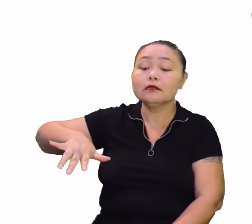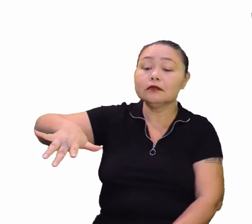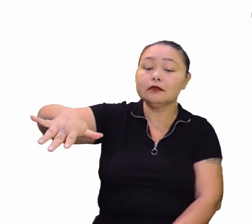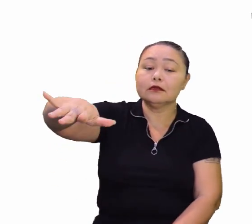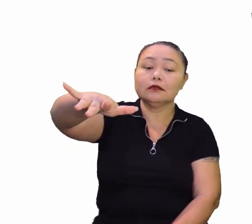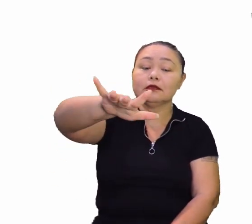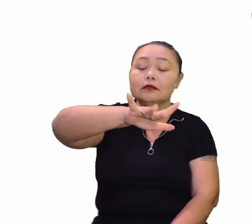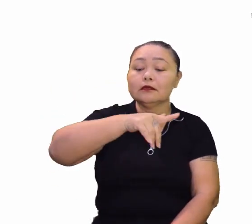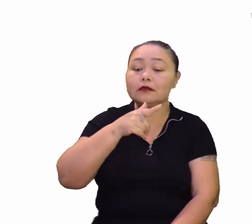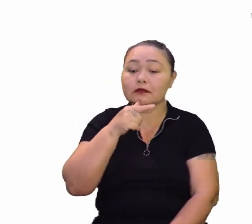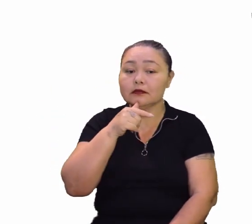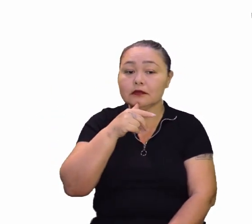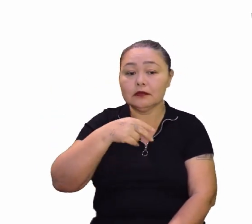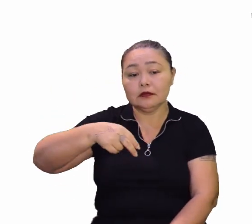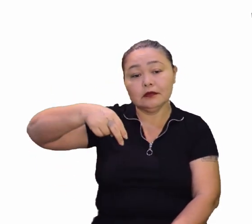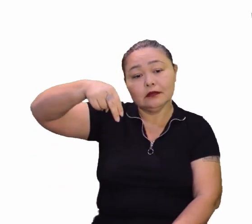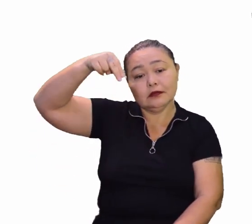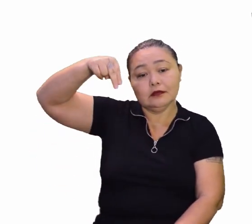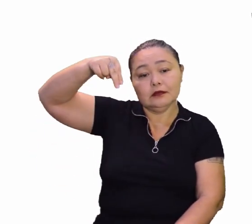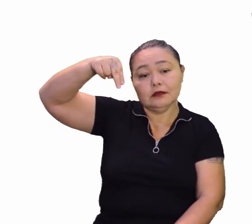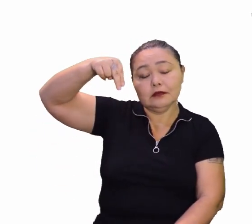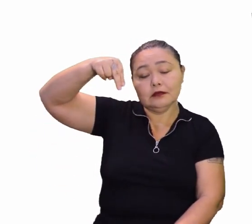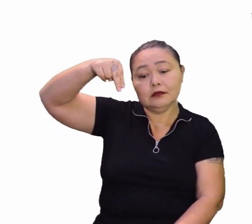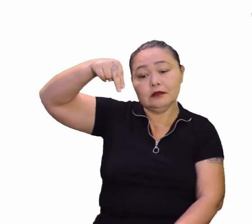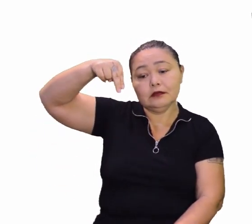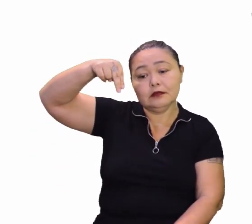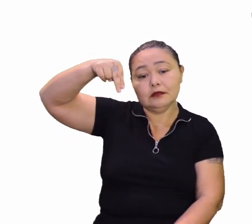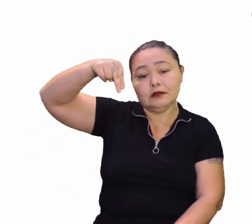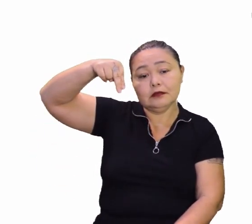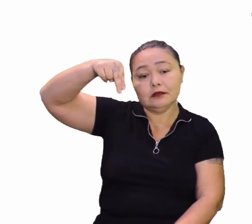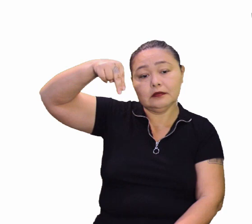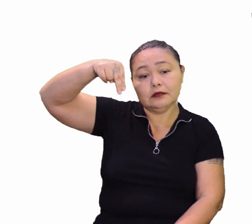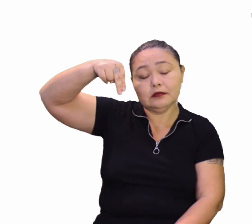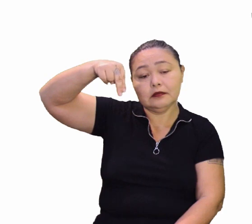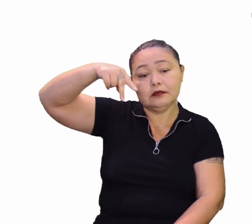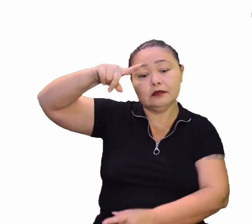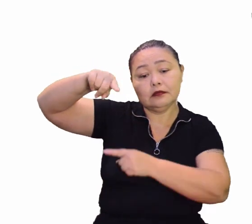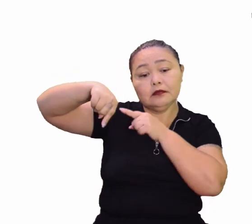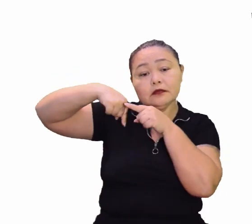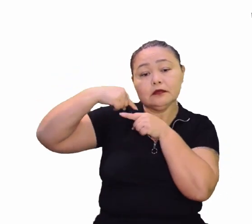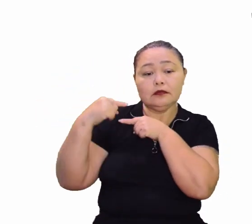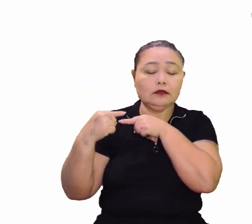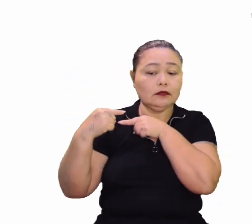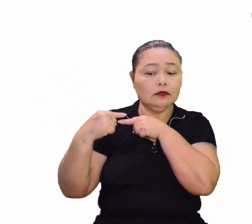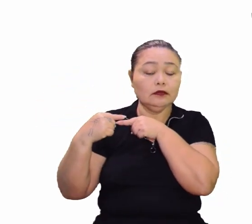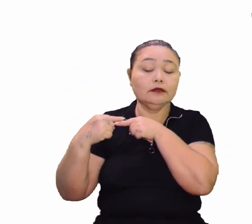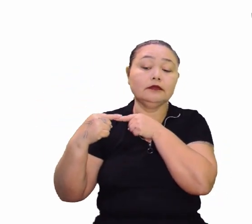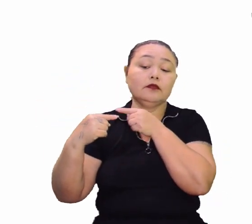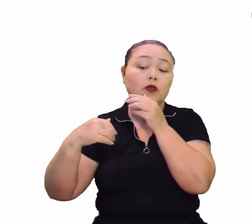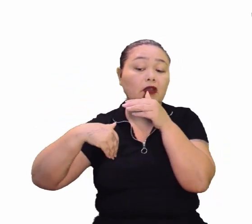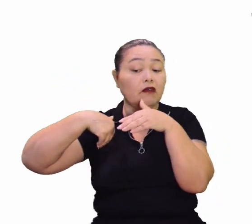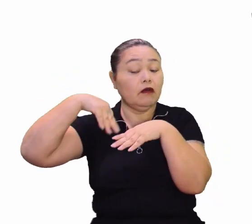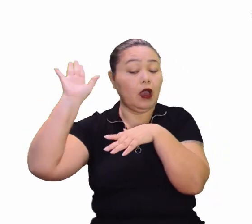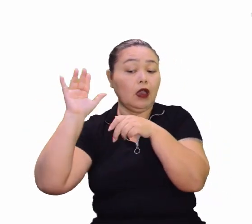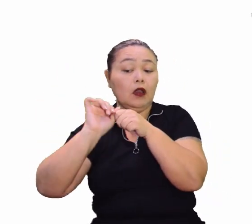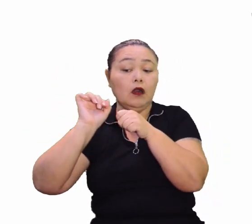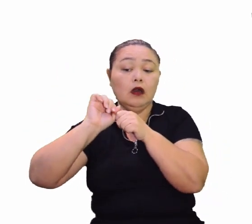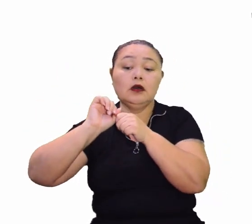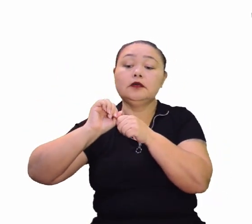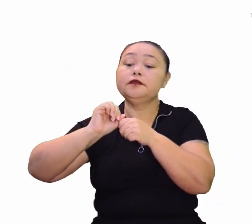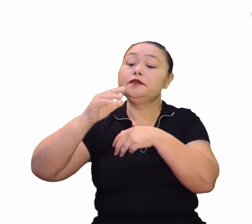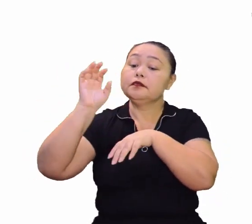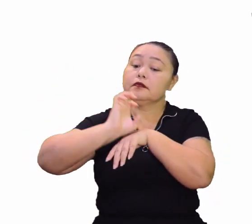na região norte, que atravessa o estado do Amazonas,